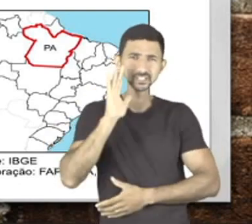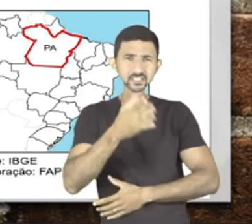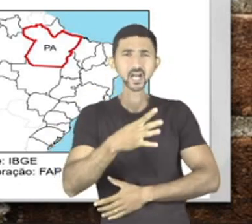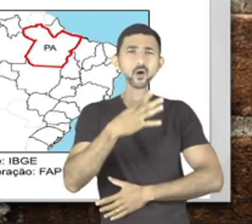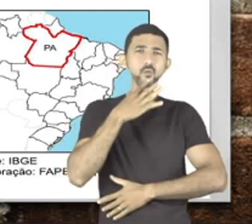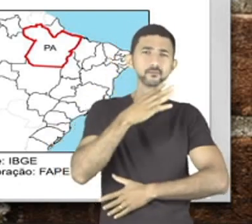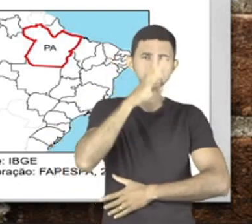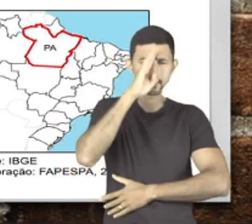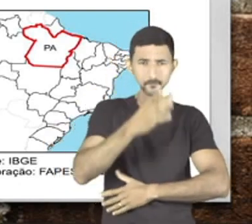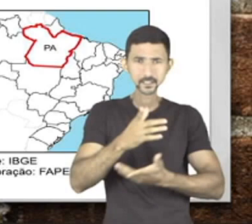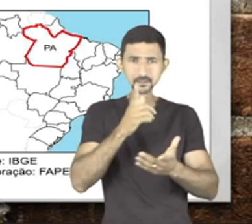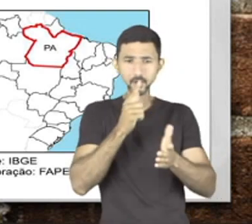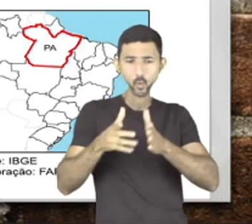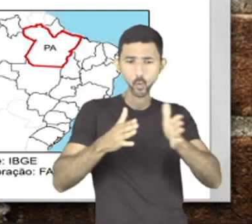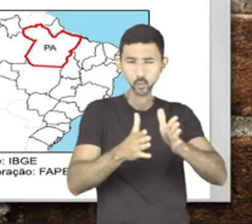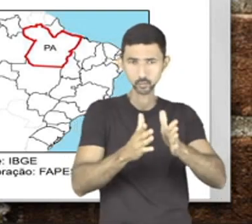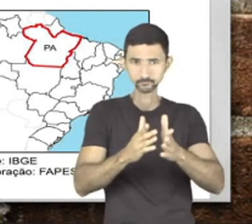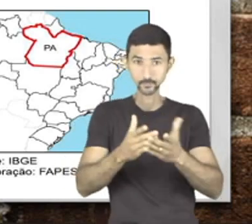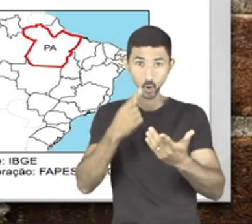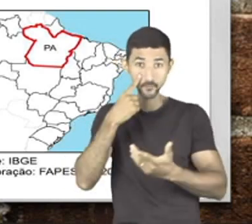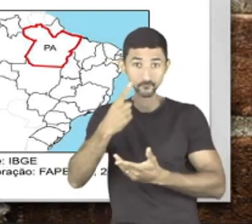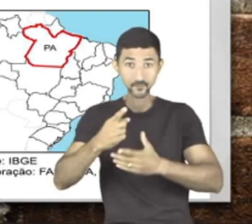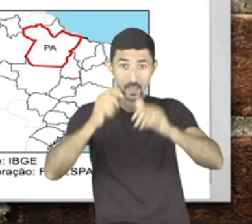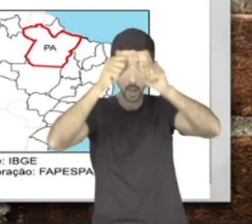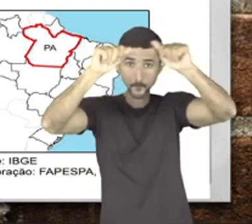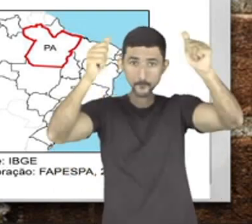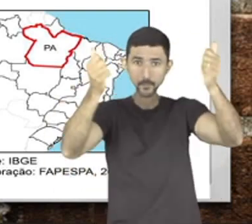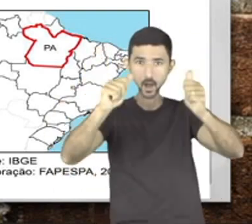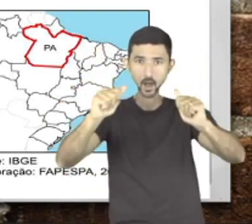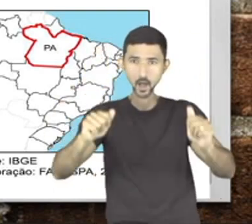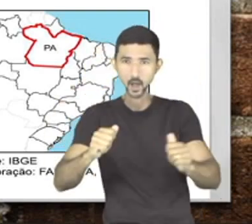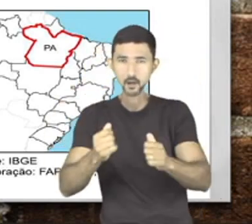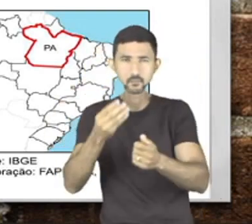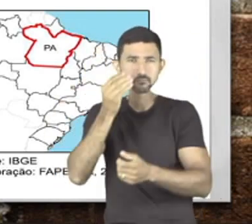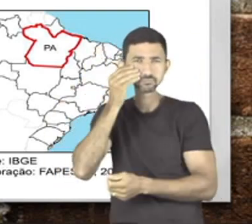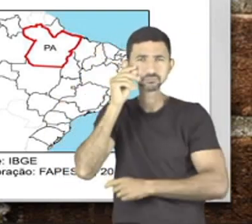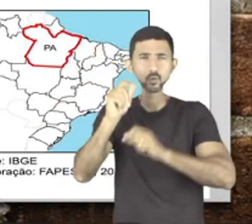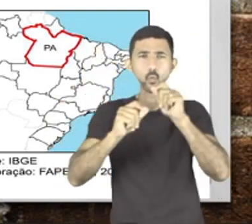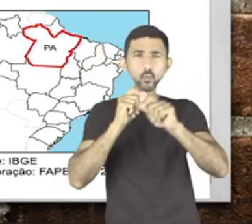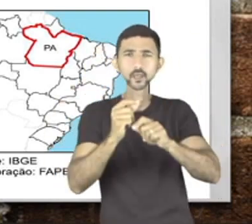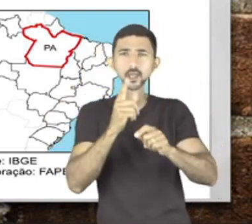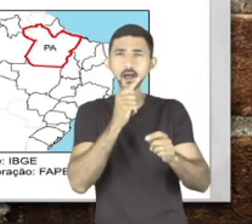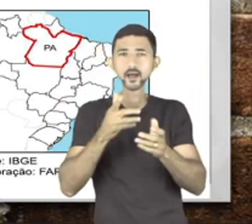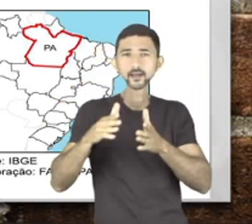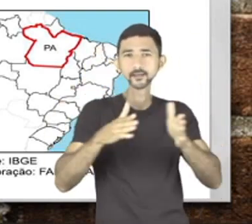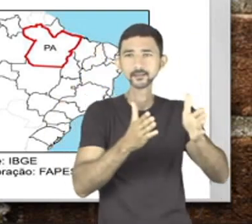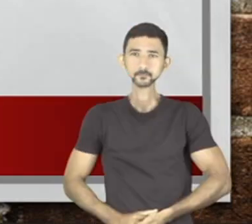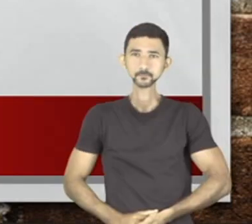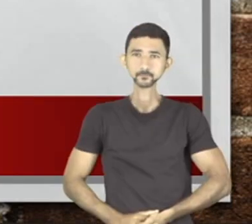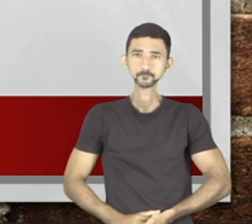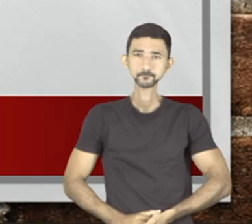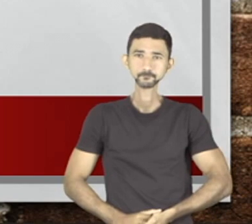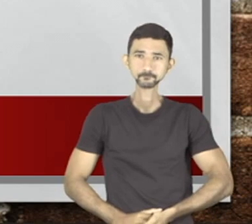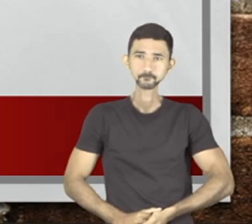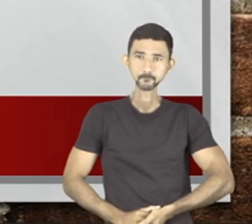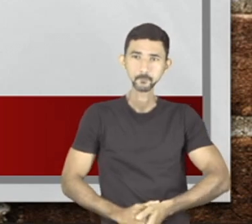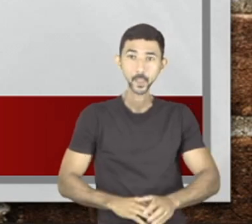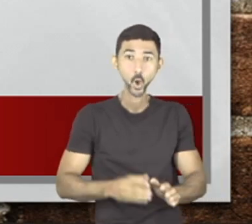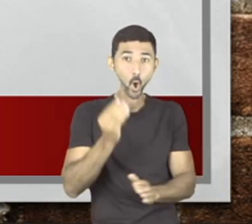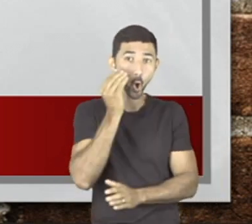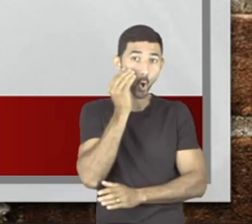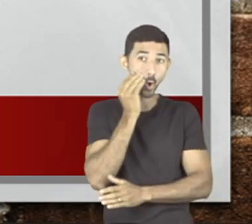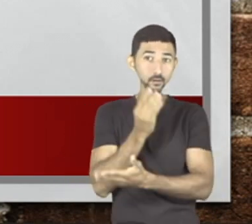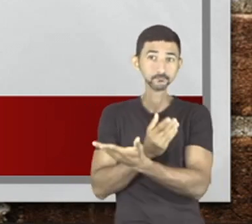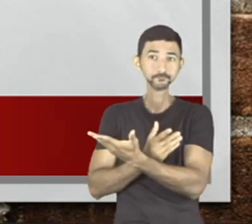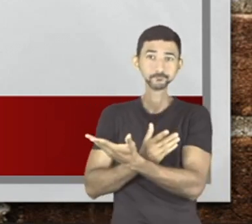os principais rios, mas quando você observar um mapa como este, está chamando a sua atenção para os rios. Agora aqui, ó, a gente vai